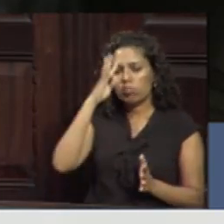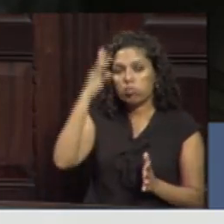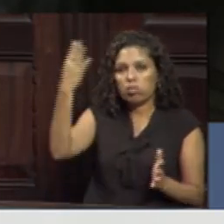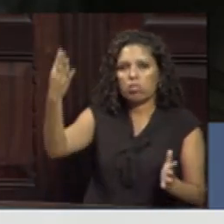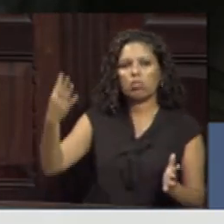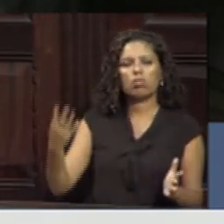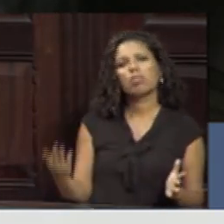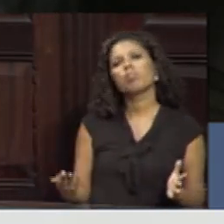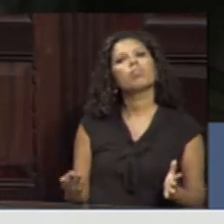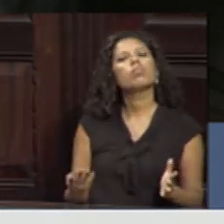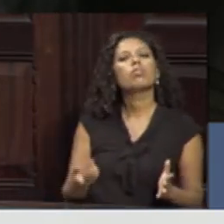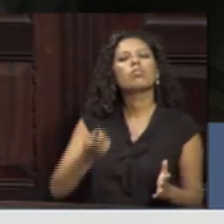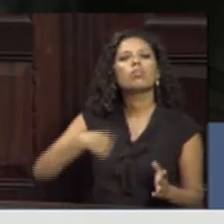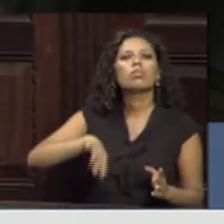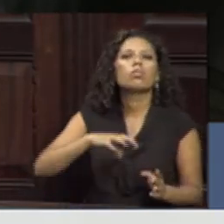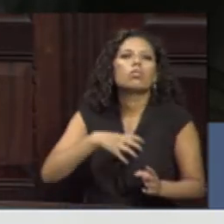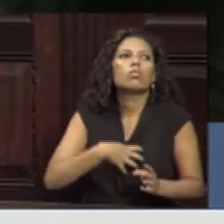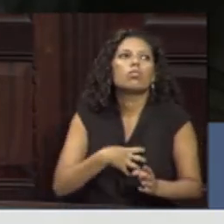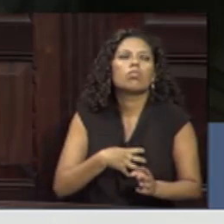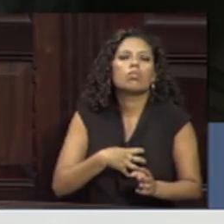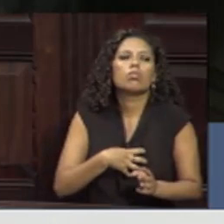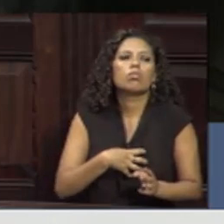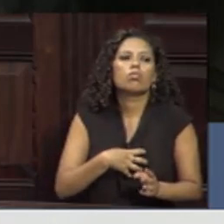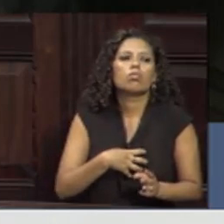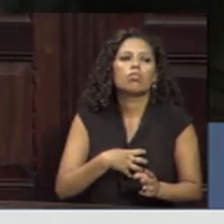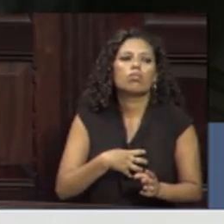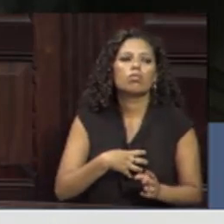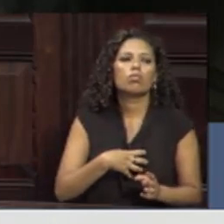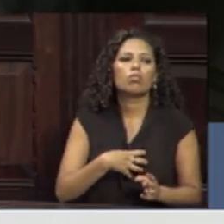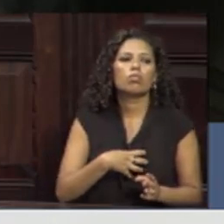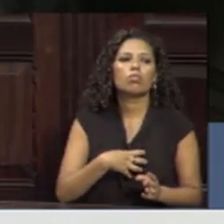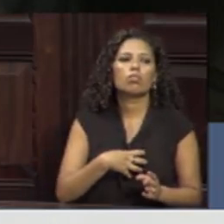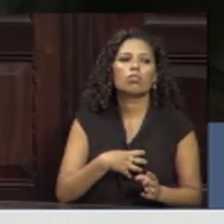nos deixou realmente